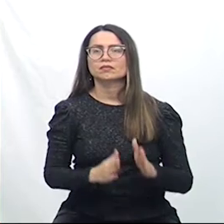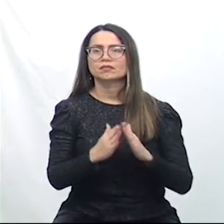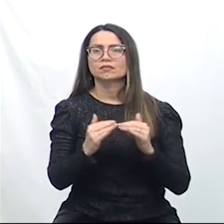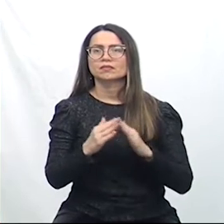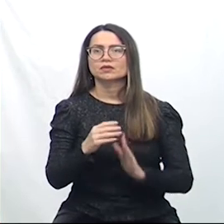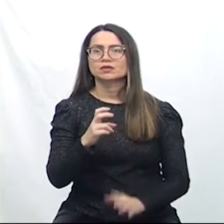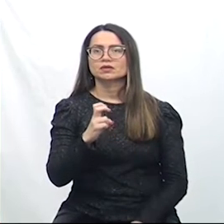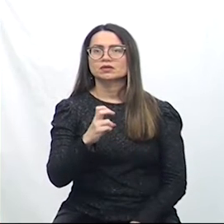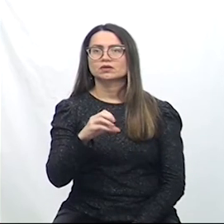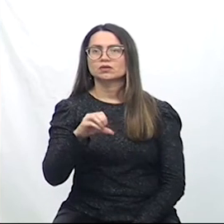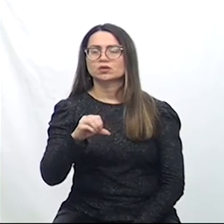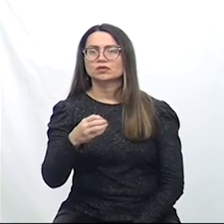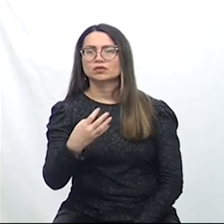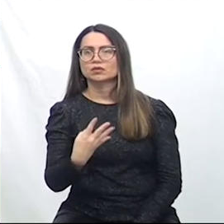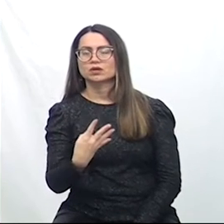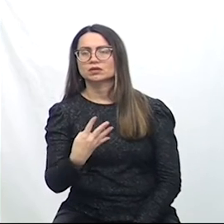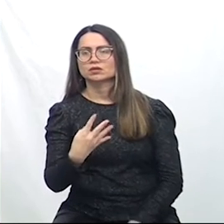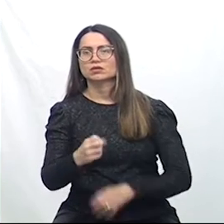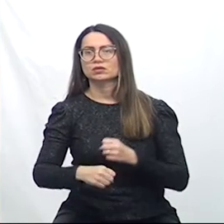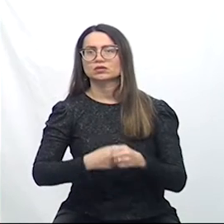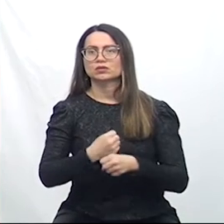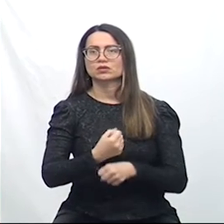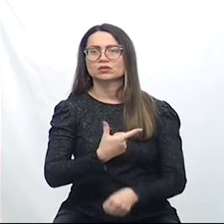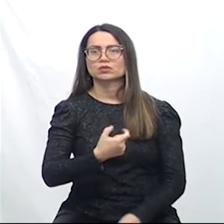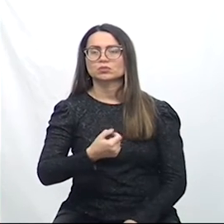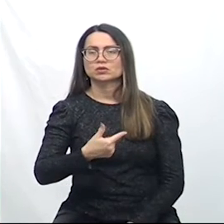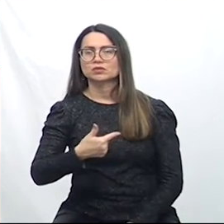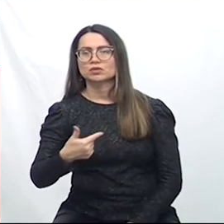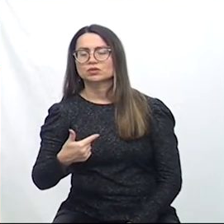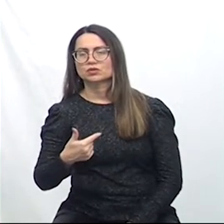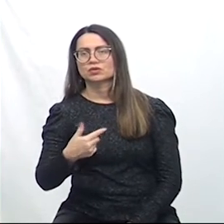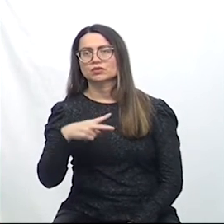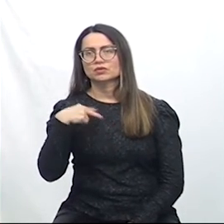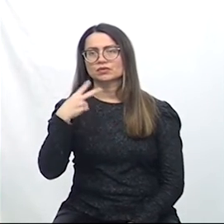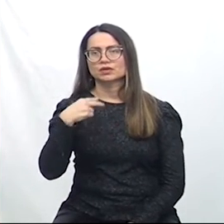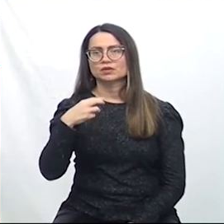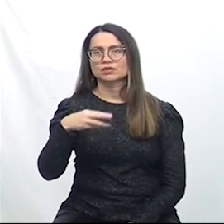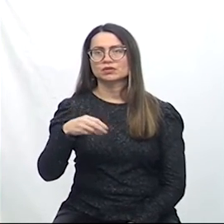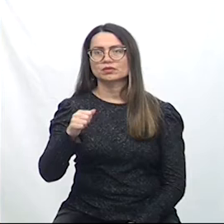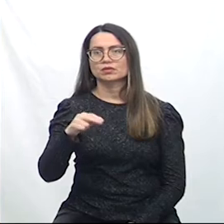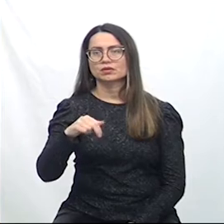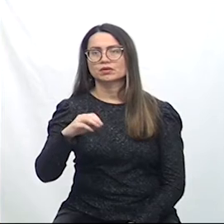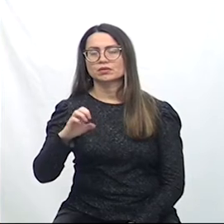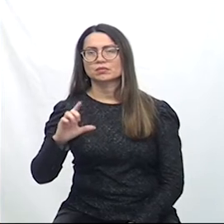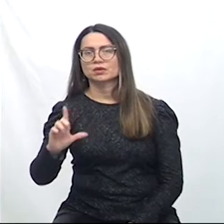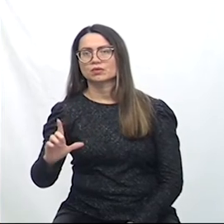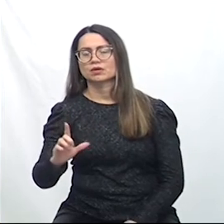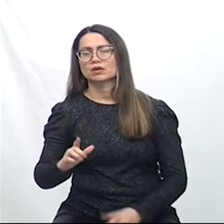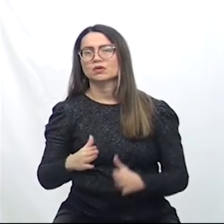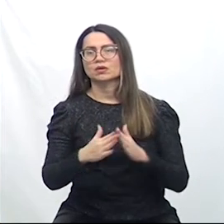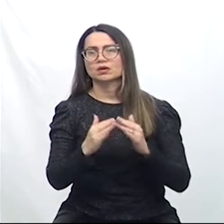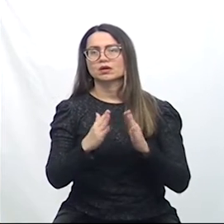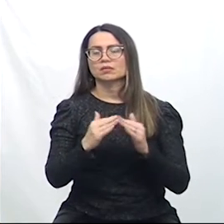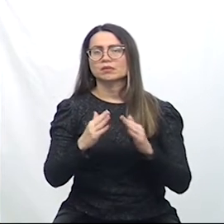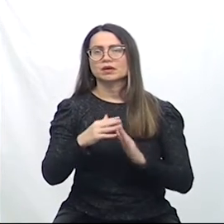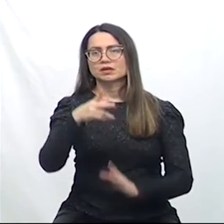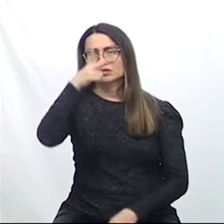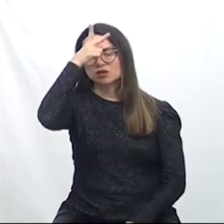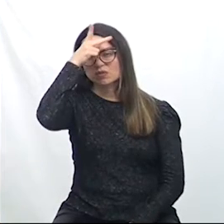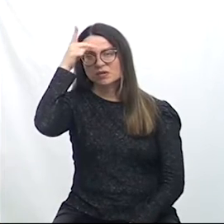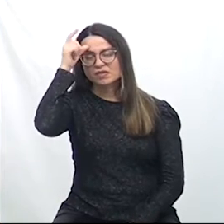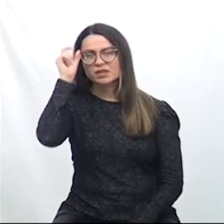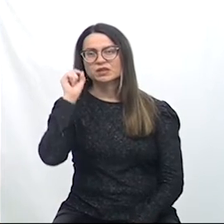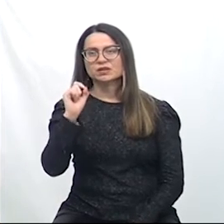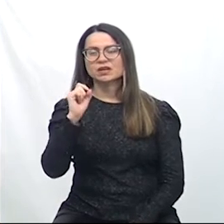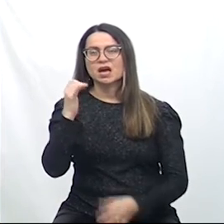Requerimento 594-2022, autor vereador Manuel Rosengue da Silva, envio de expediente ao chefe do Poder Executivo Municipal para que informe a